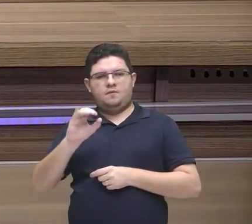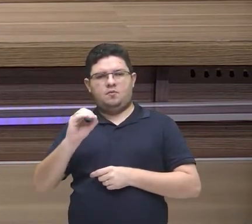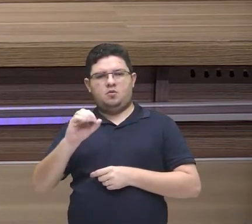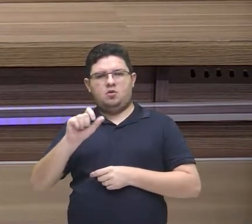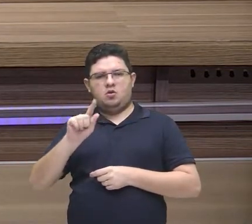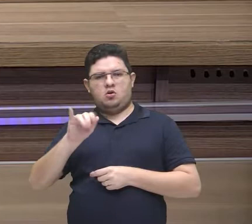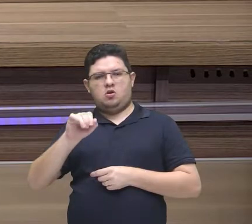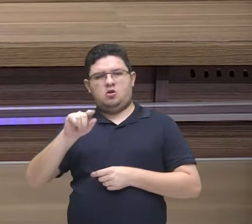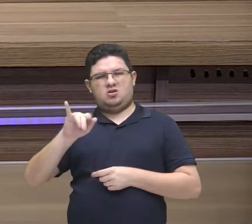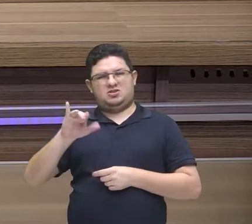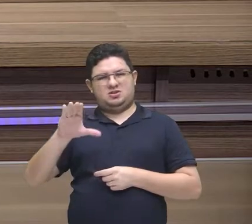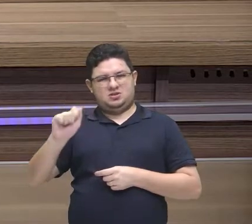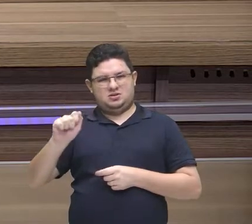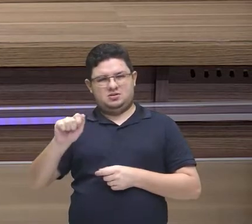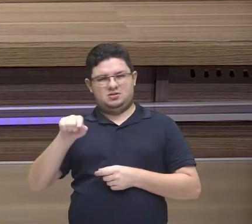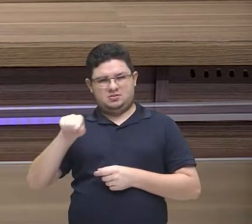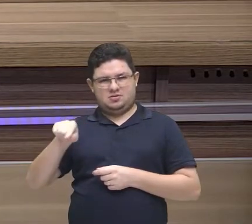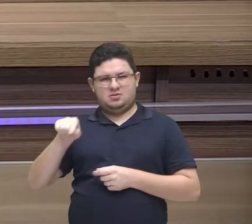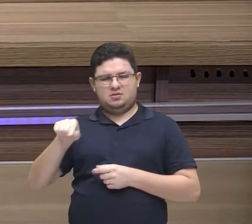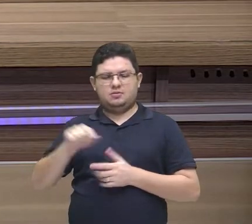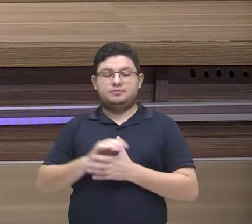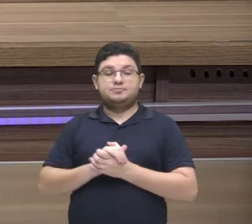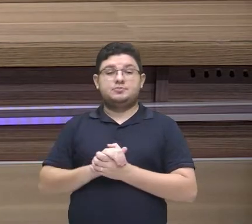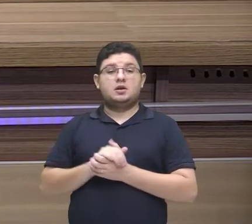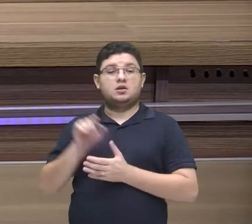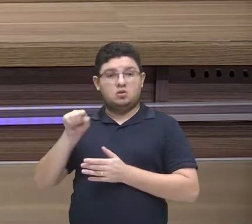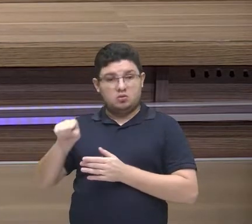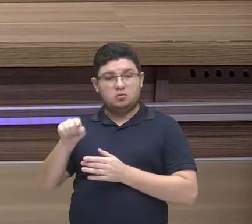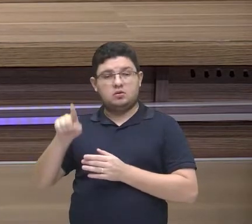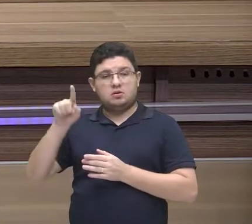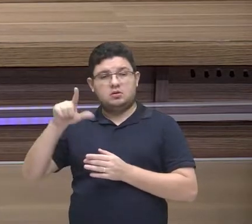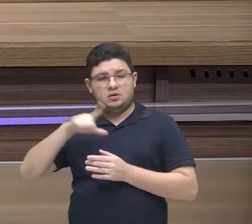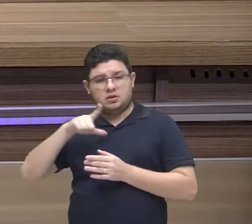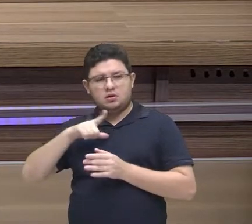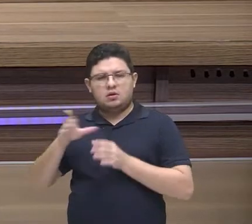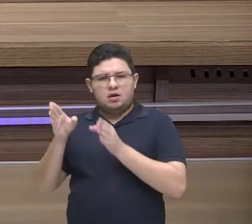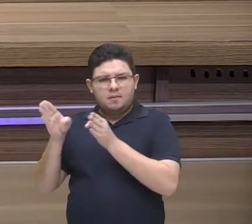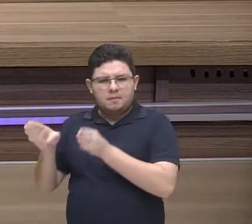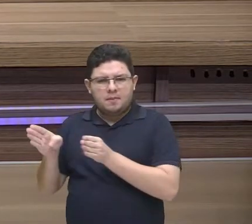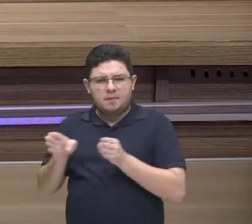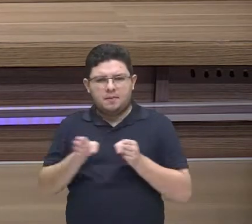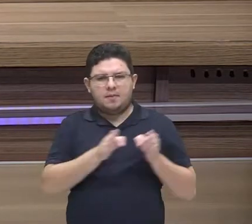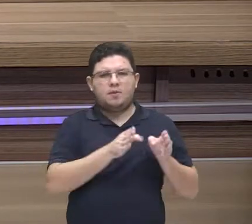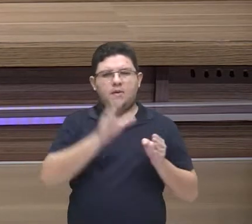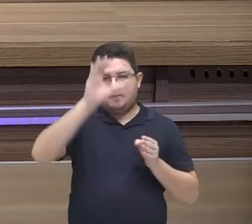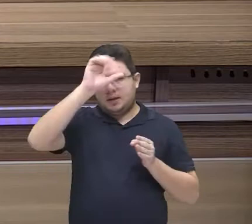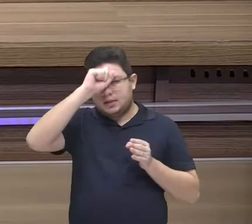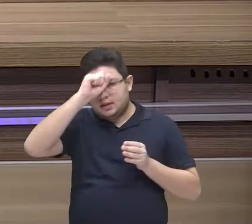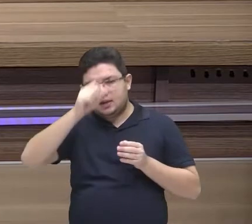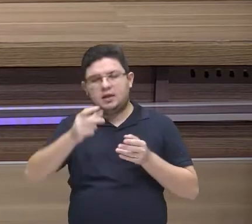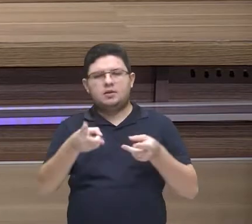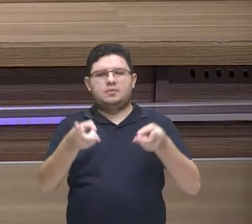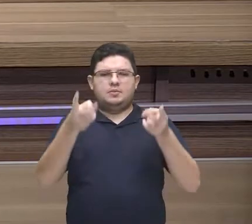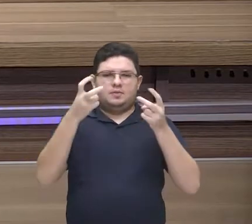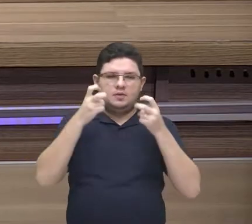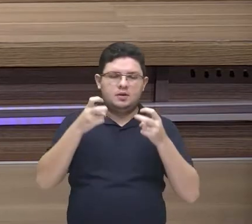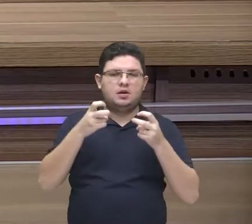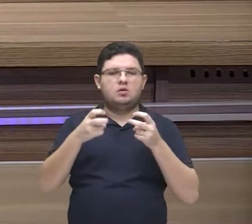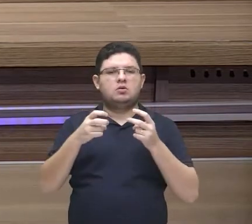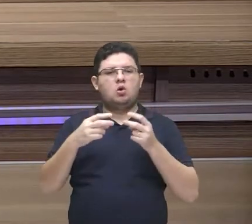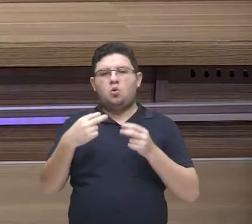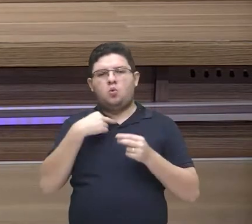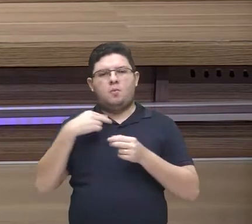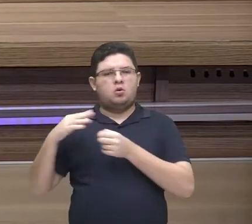mais importante, e essa observação, ela não pode ser interferida toda hora, sabe? Aí vem, por